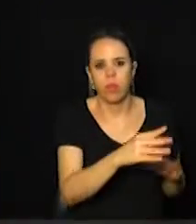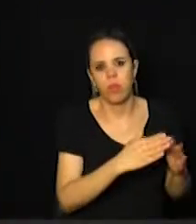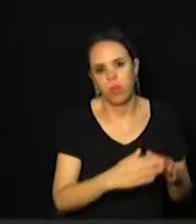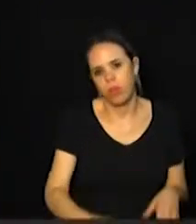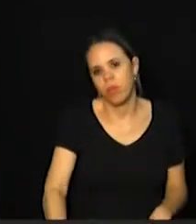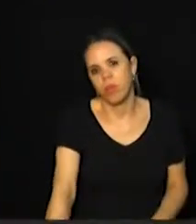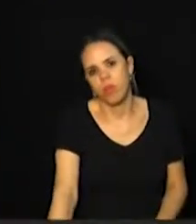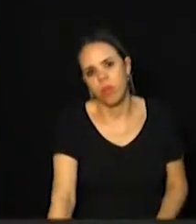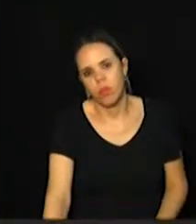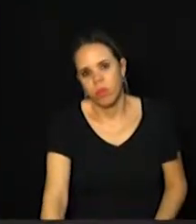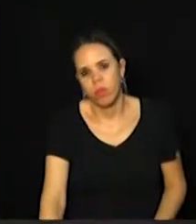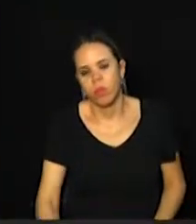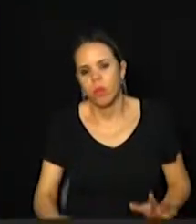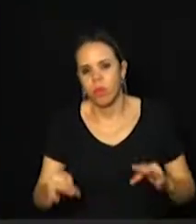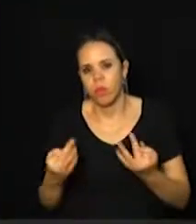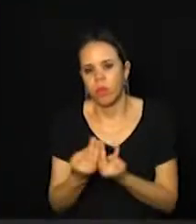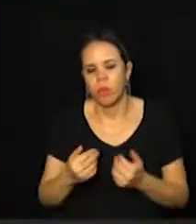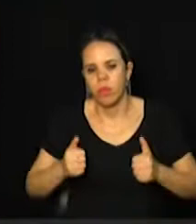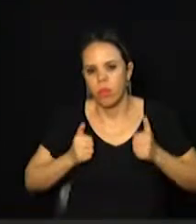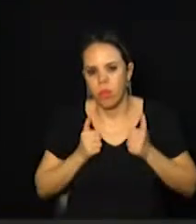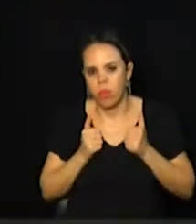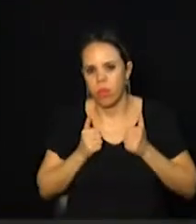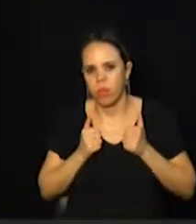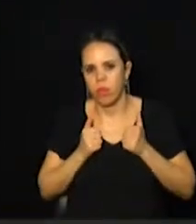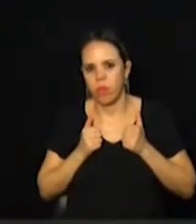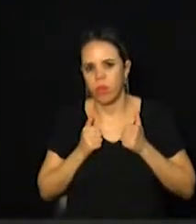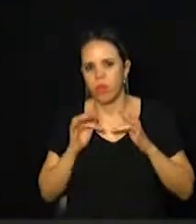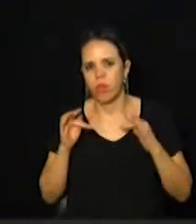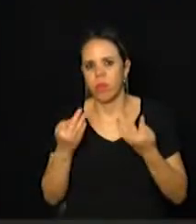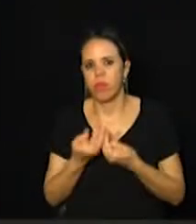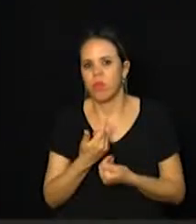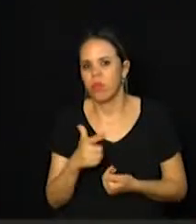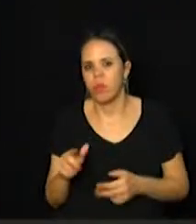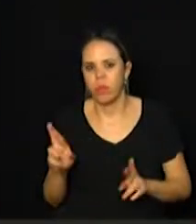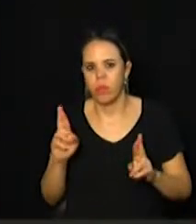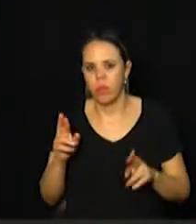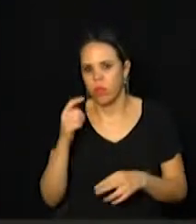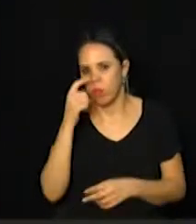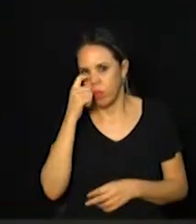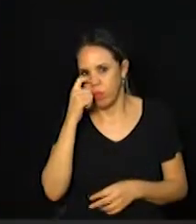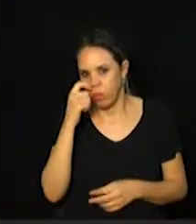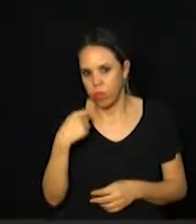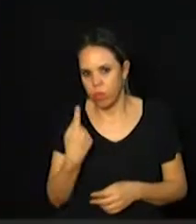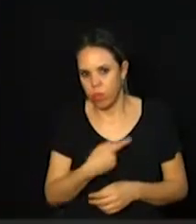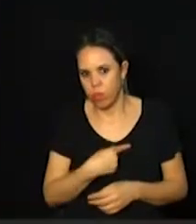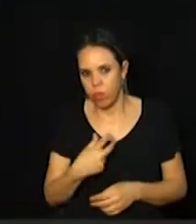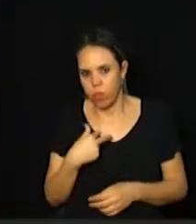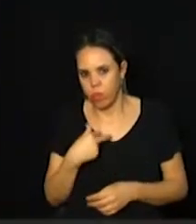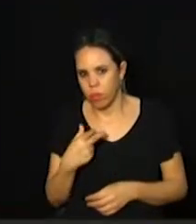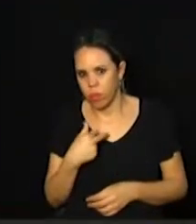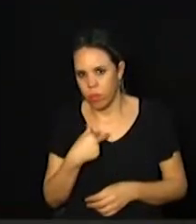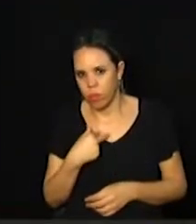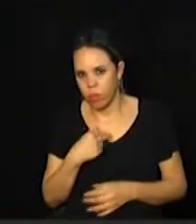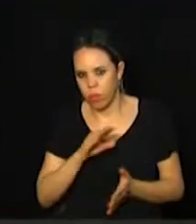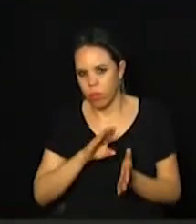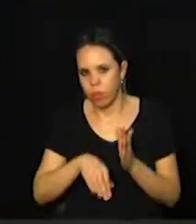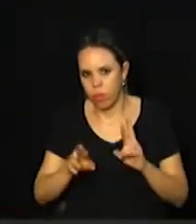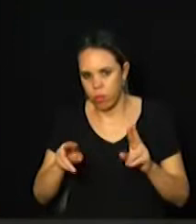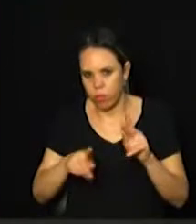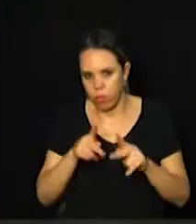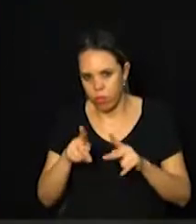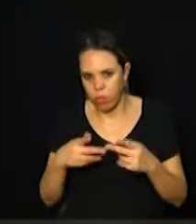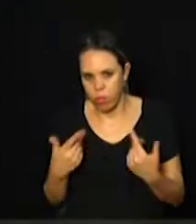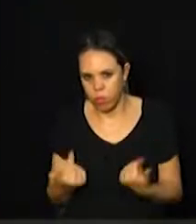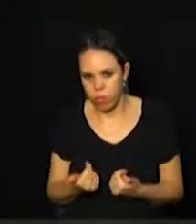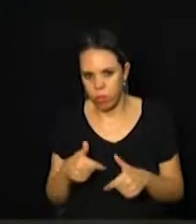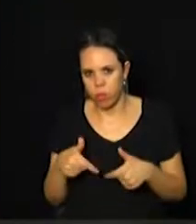na sua casa porque a família está desempregada A família tá sem esperança e nós não podemos tirar a esperança dos Trabalhadores